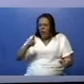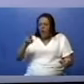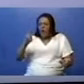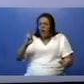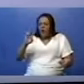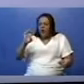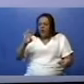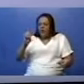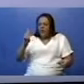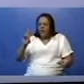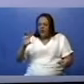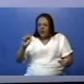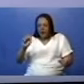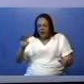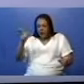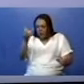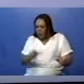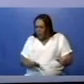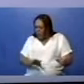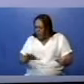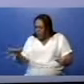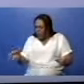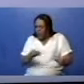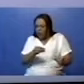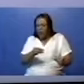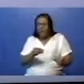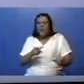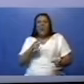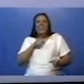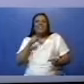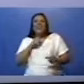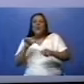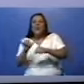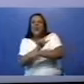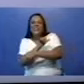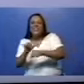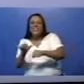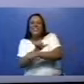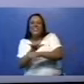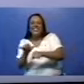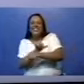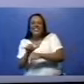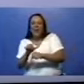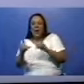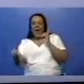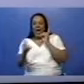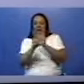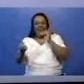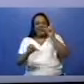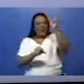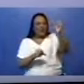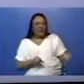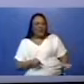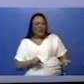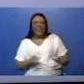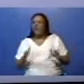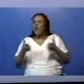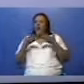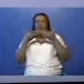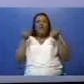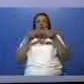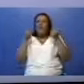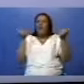Então, vamos localizar o sujeito nessas orações? Ó, tem um truque que deixa isso fácil, fácil. Moleza.